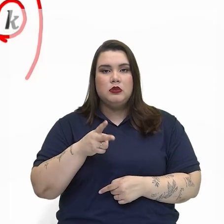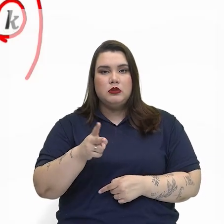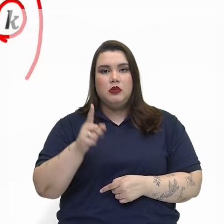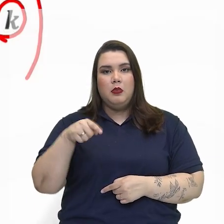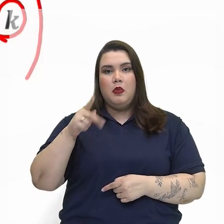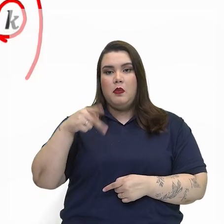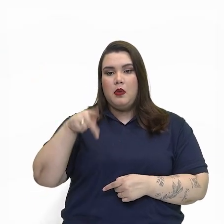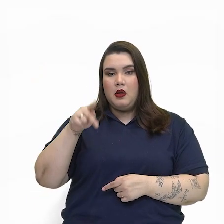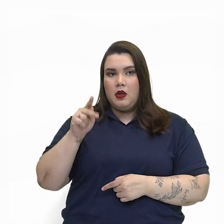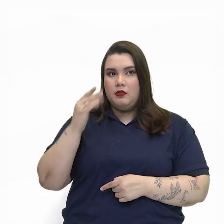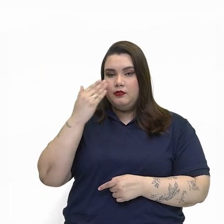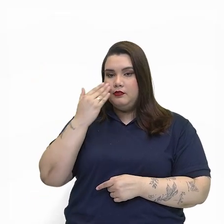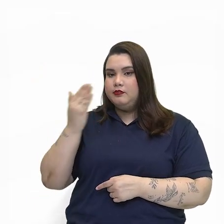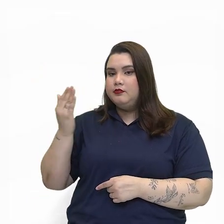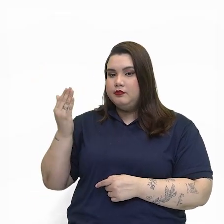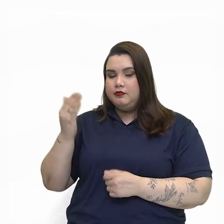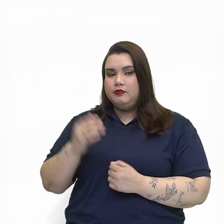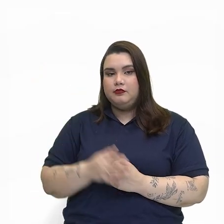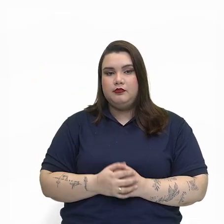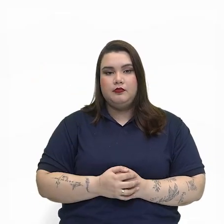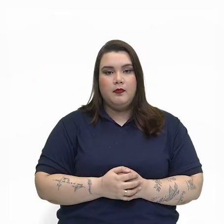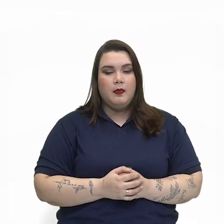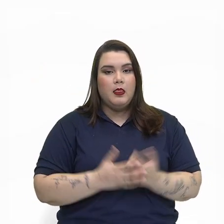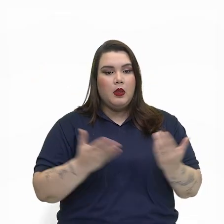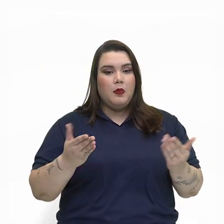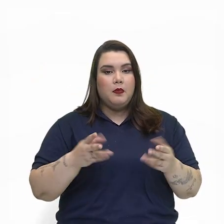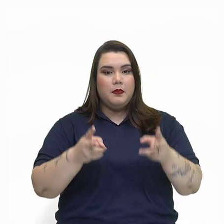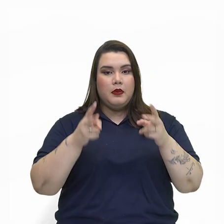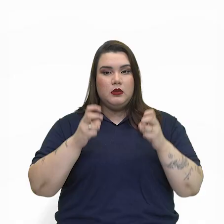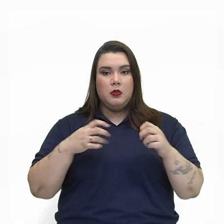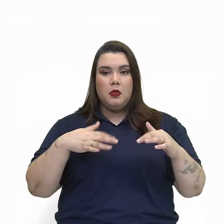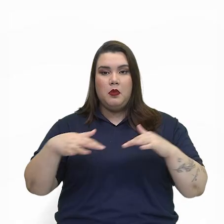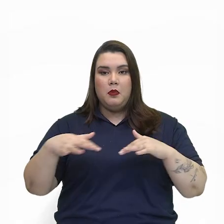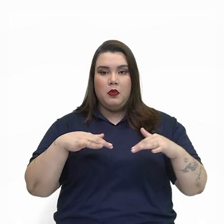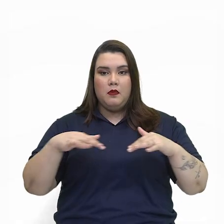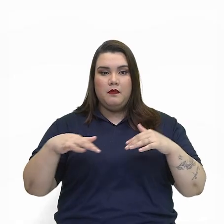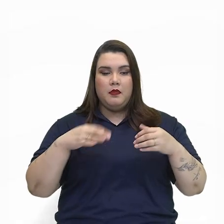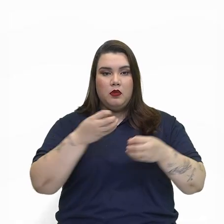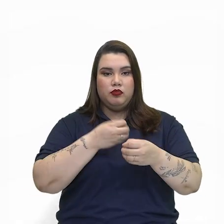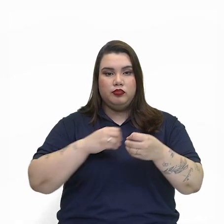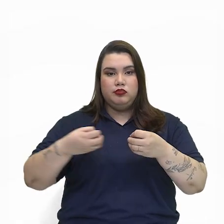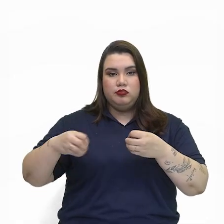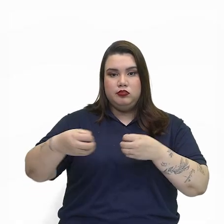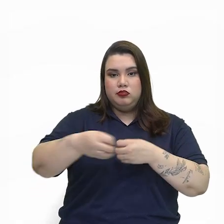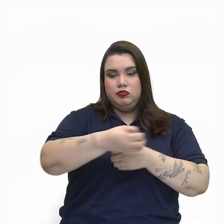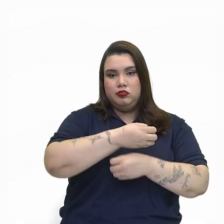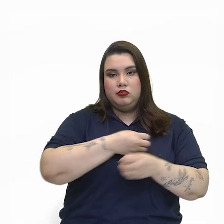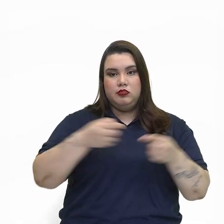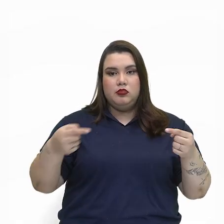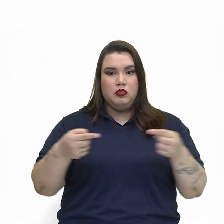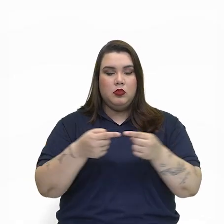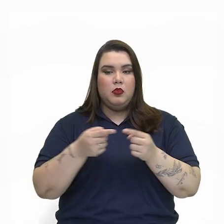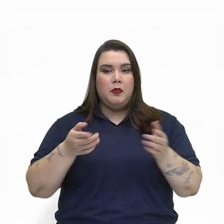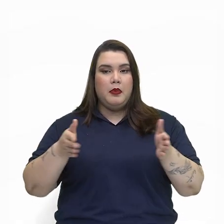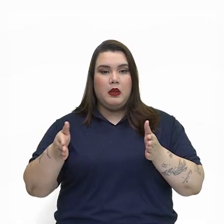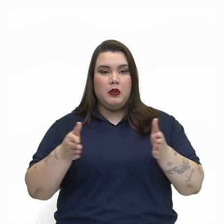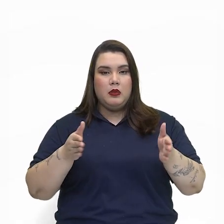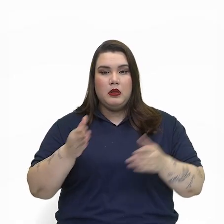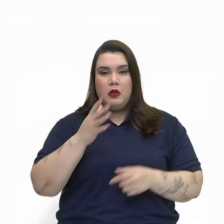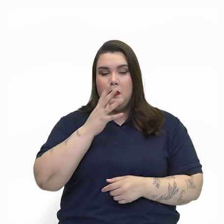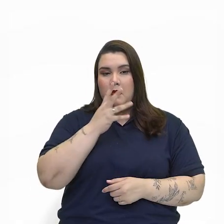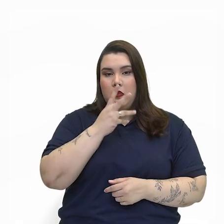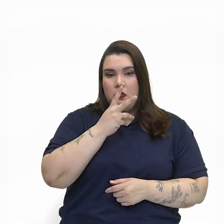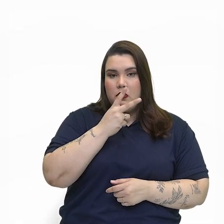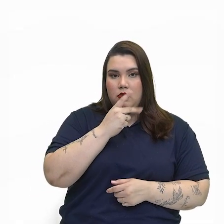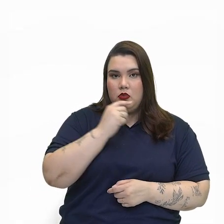bom? Aqui, tendo em vista que o movimento de translação de um planeta é equivalente ao tempo que esse